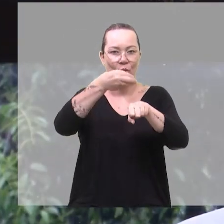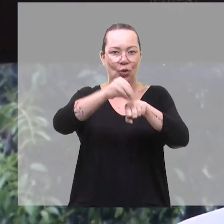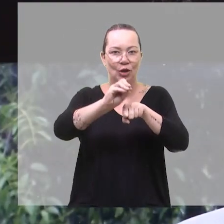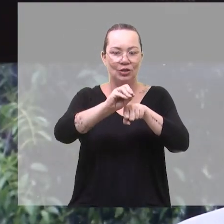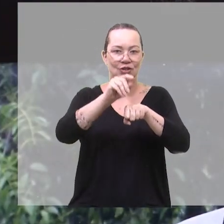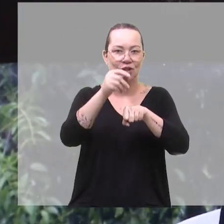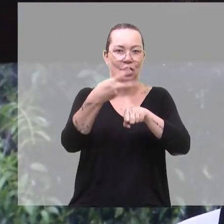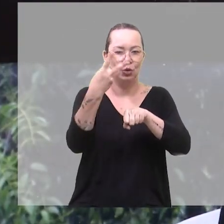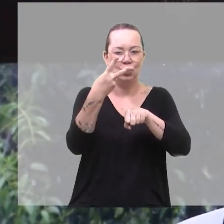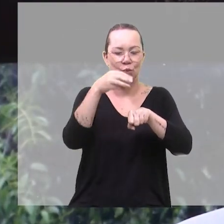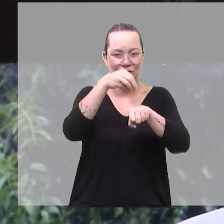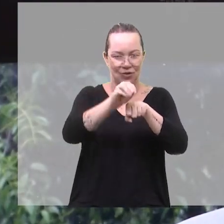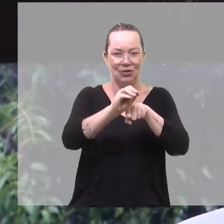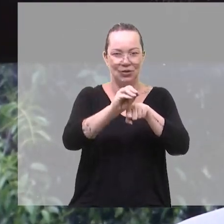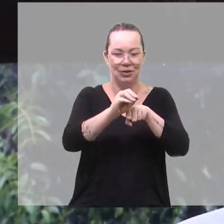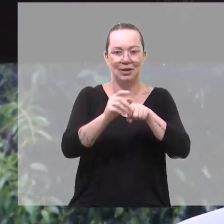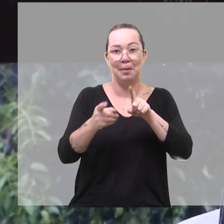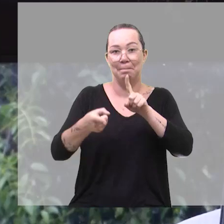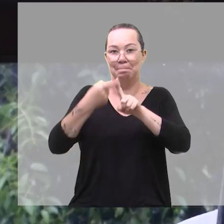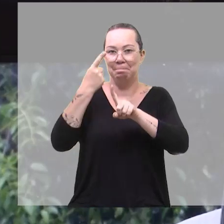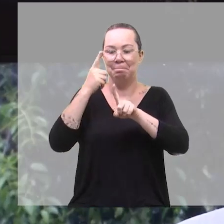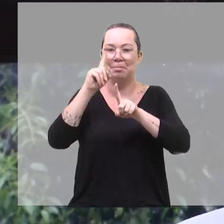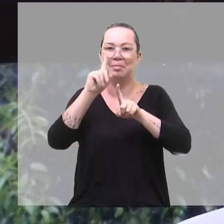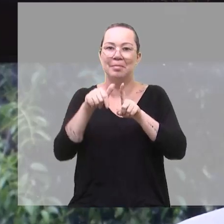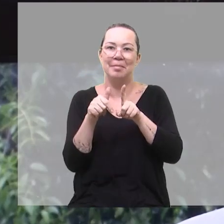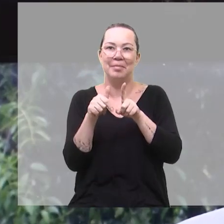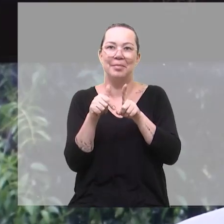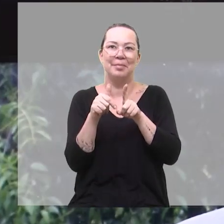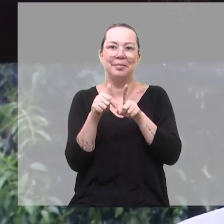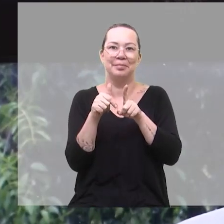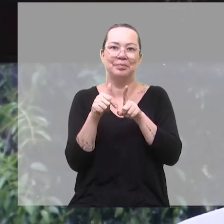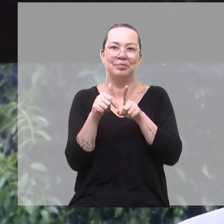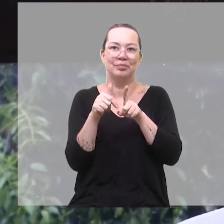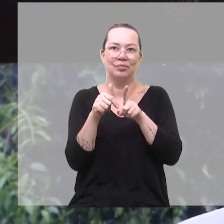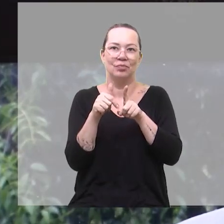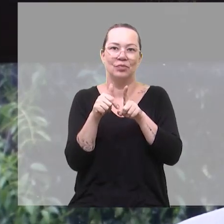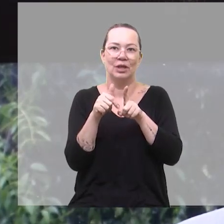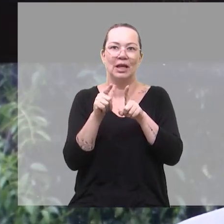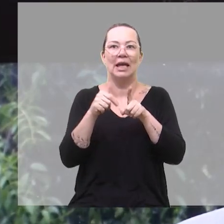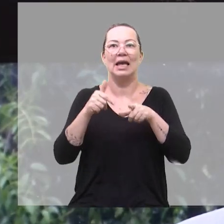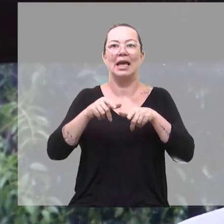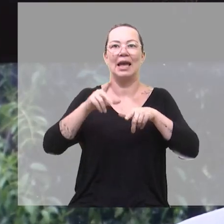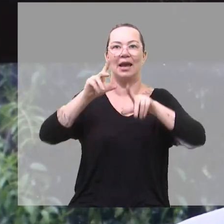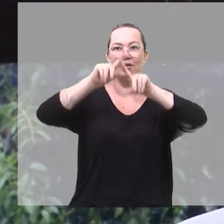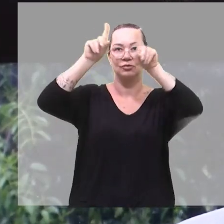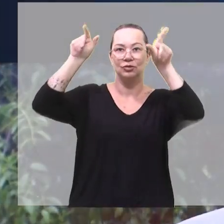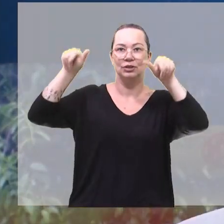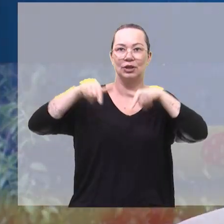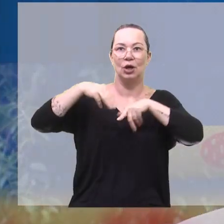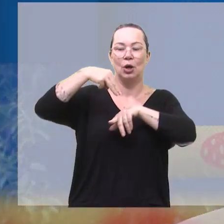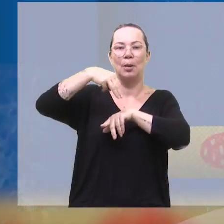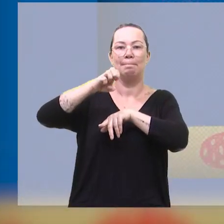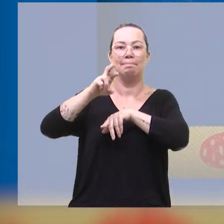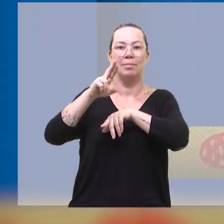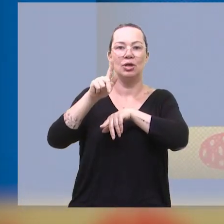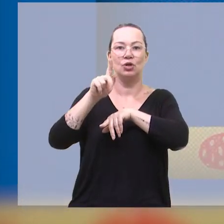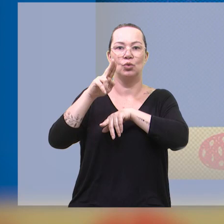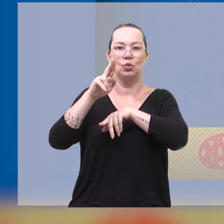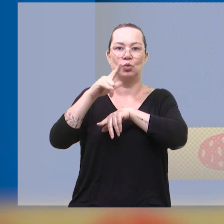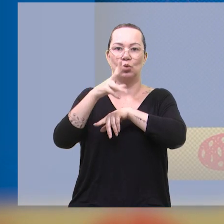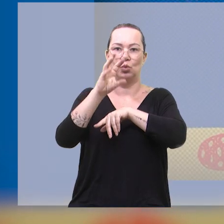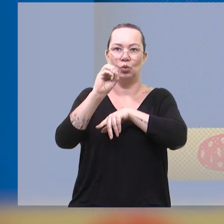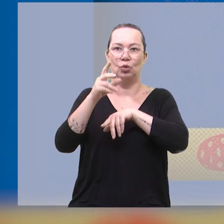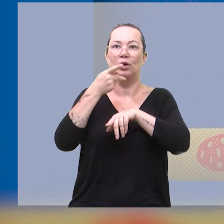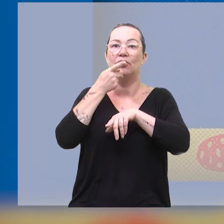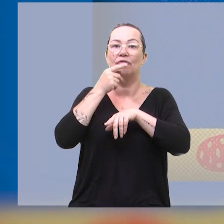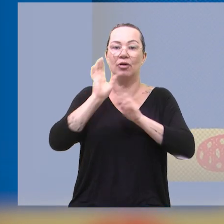Porque eu trago como dica 2 dicas. Uma delas, então, é a obra Mergulho, do Volney